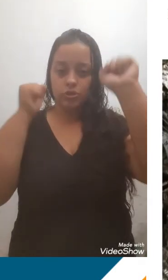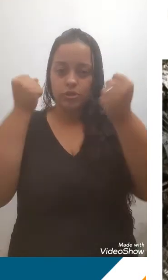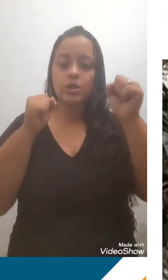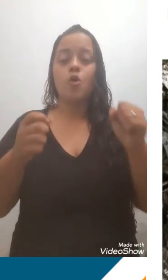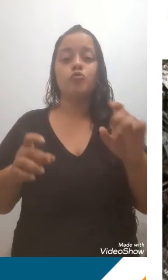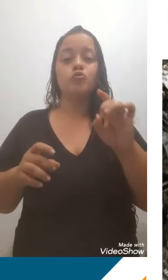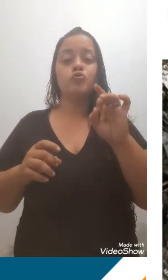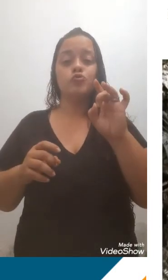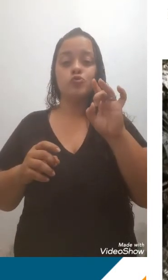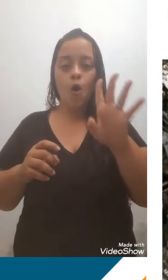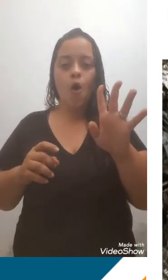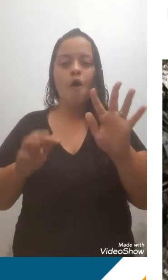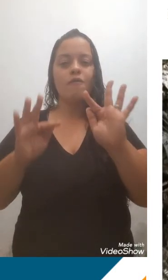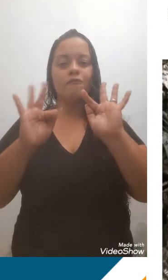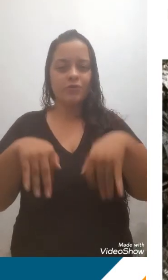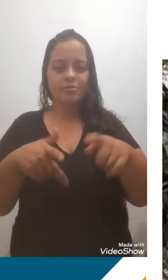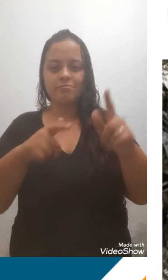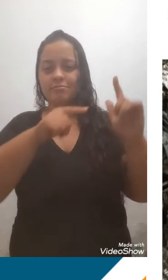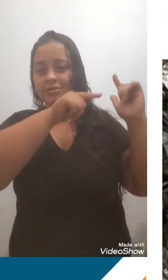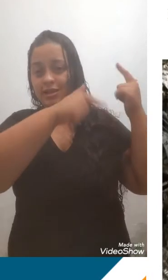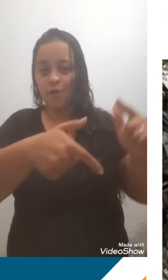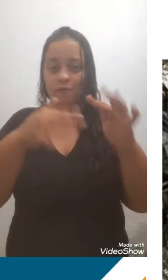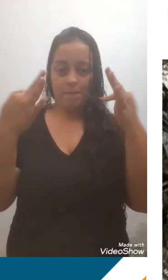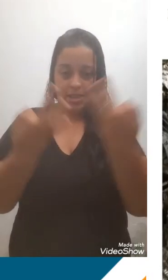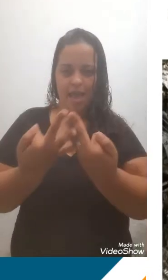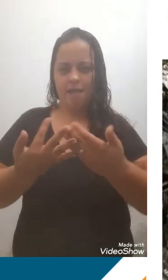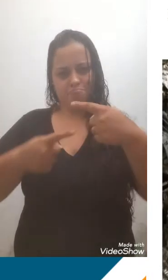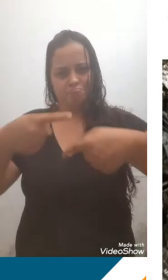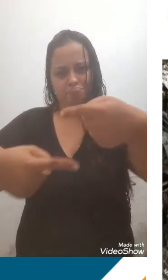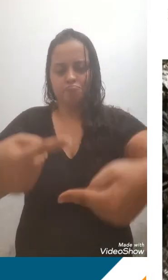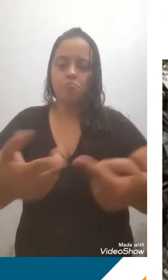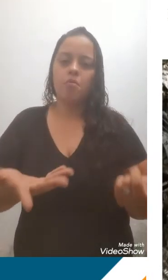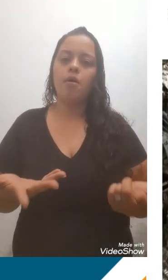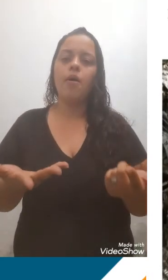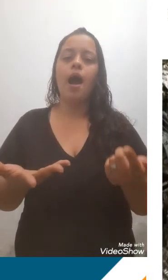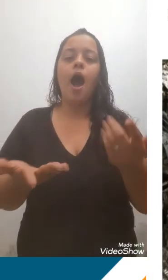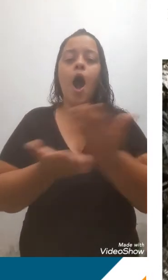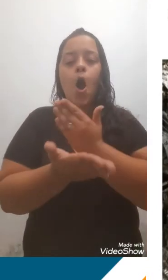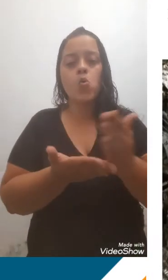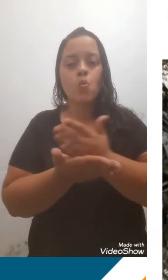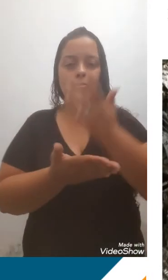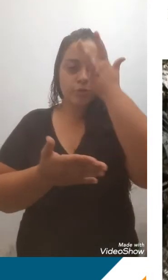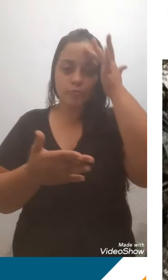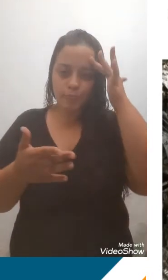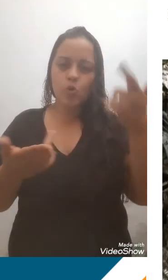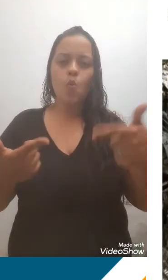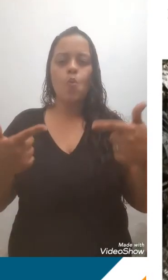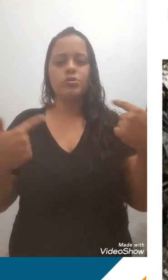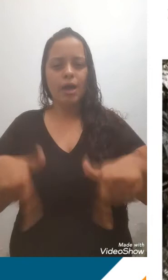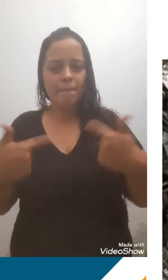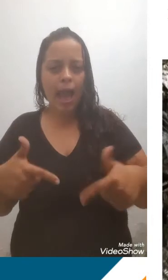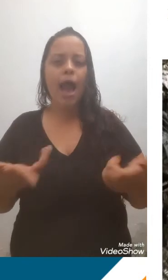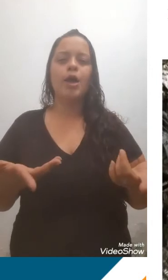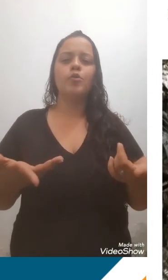e acabou com essas tradições familiares, né? E aí alguns operários eles começaram a se revoltar